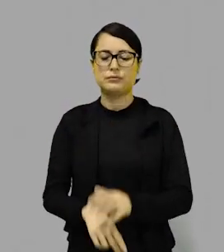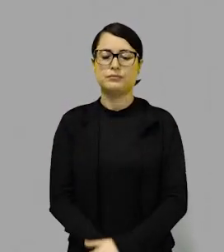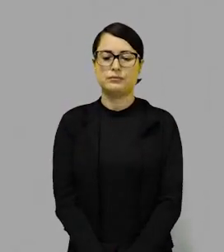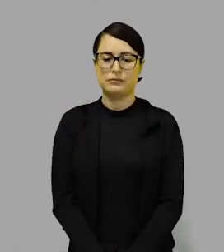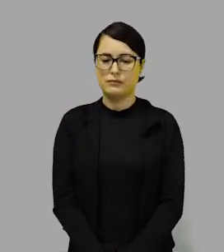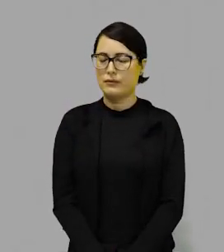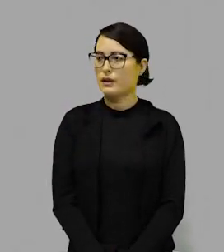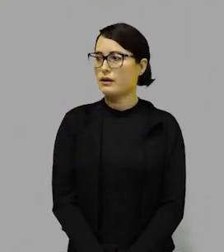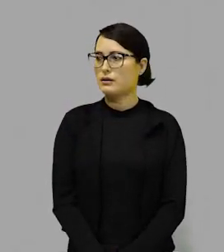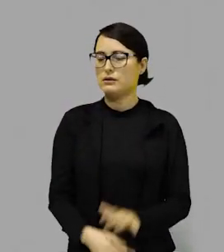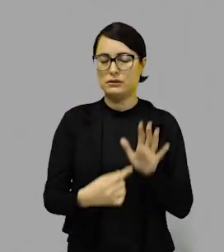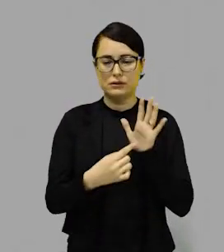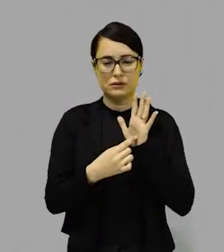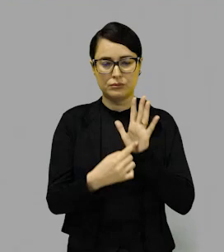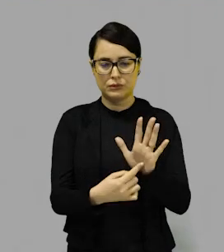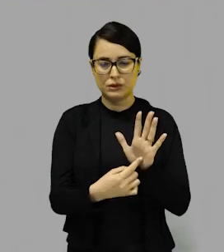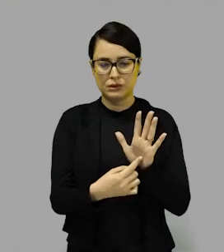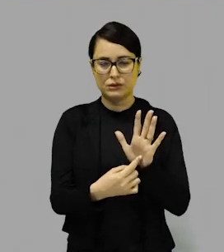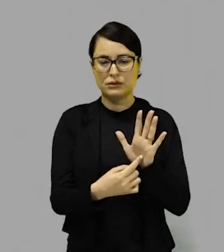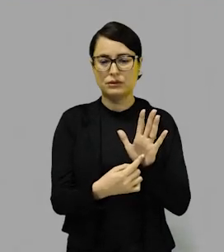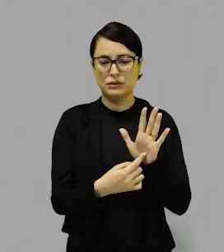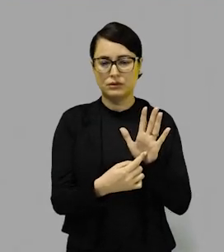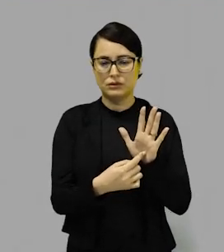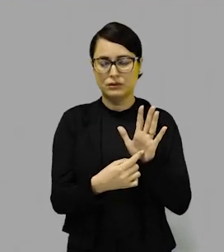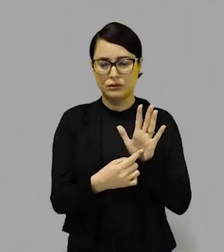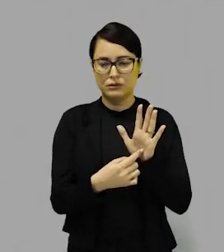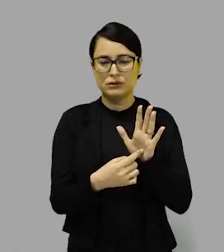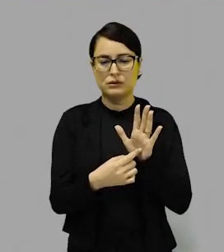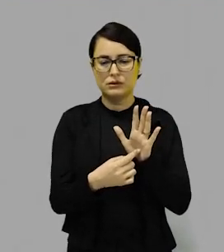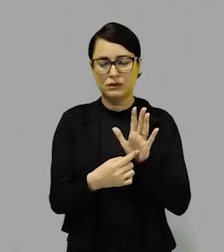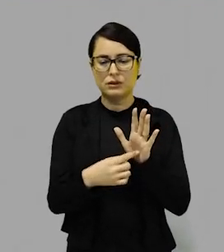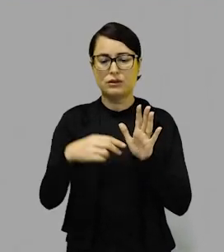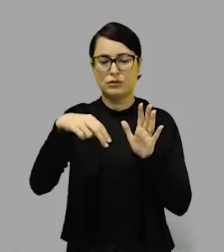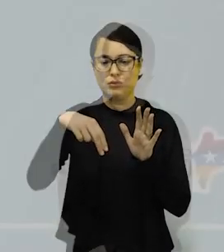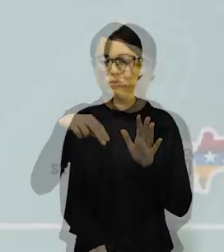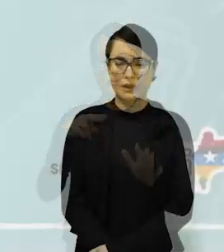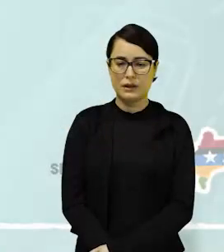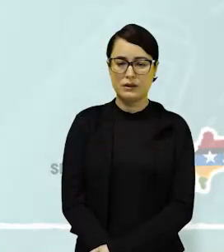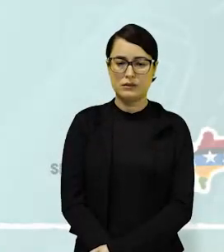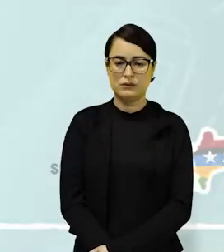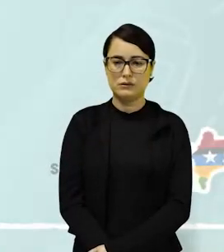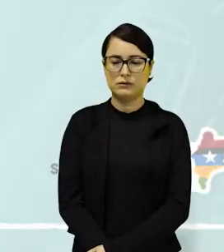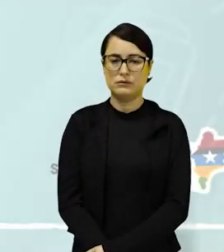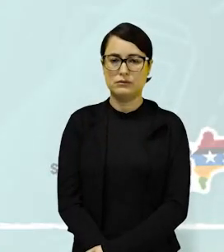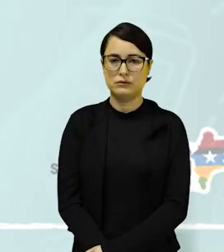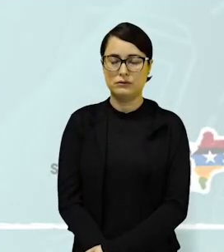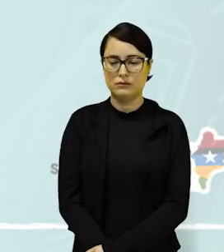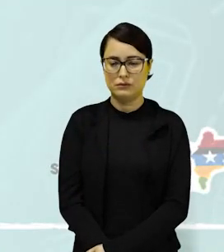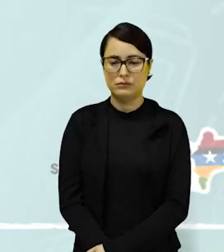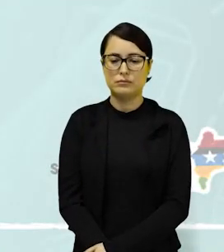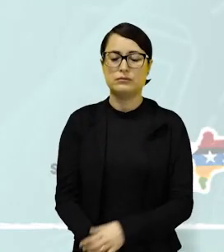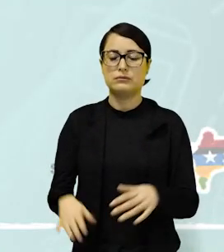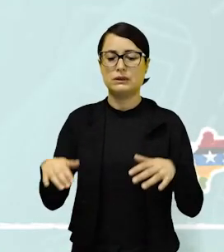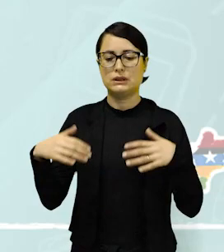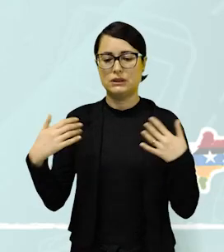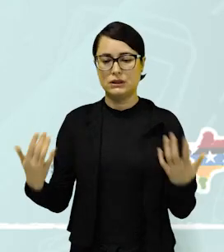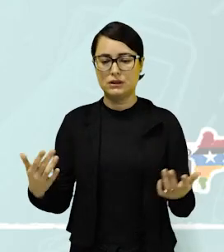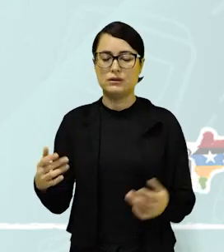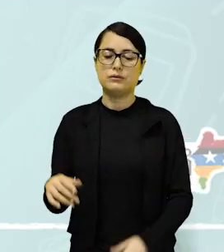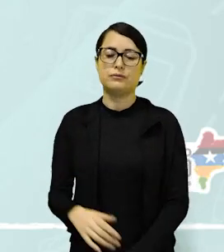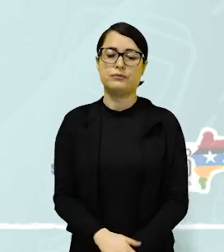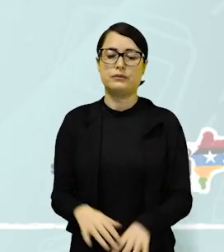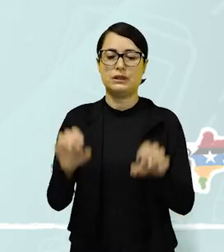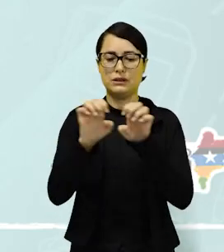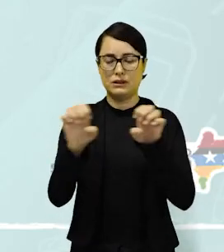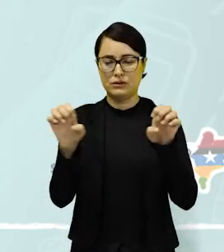isso aqui que eu mostrei para vocês é o núcleo capsídeo viral. Então, pessoal, falando aqui da